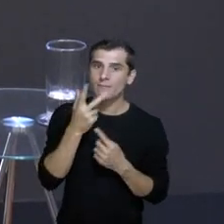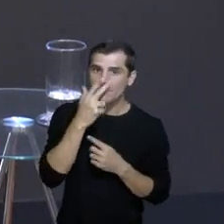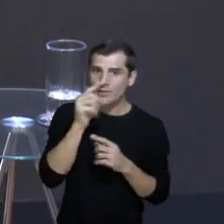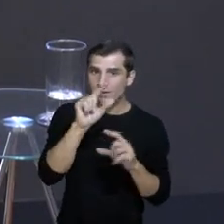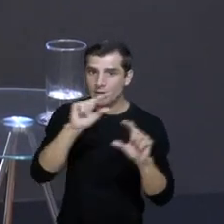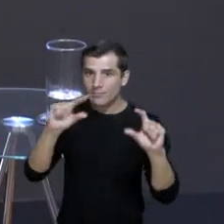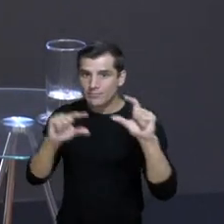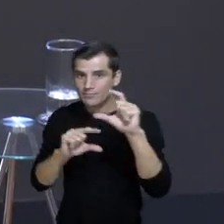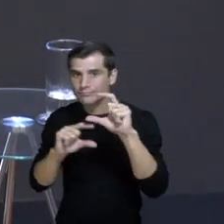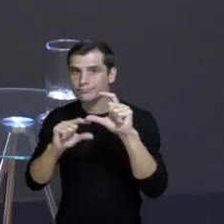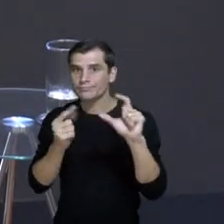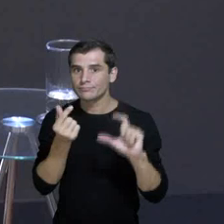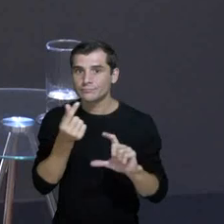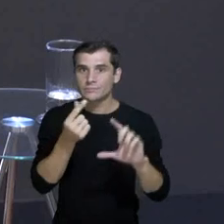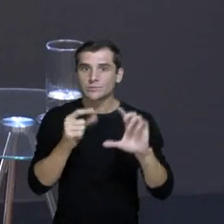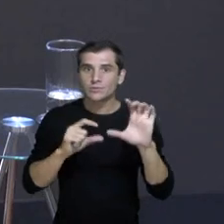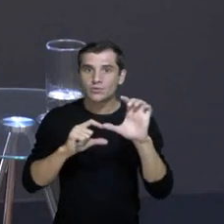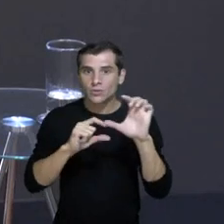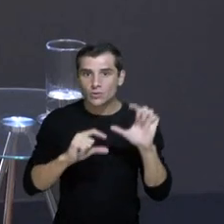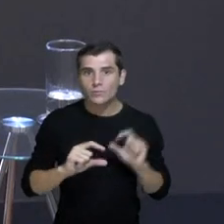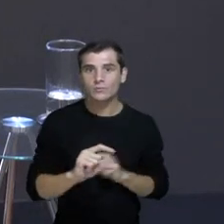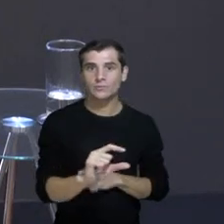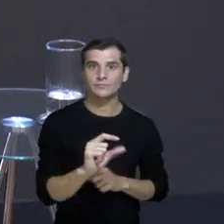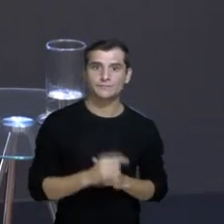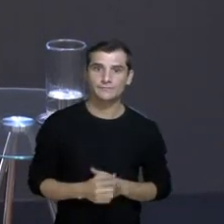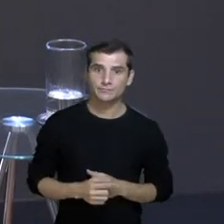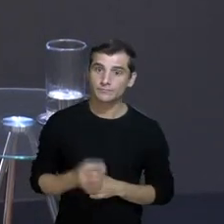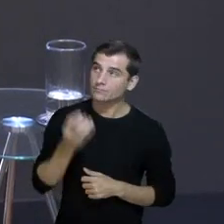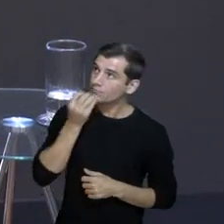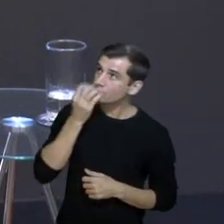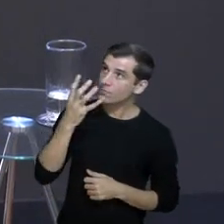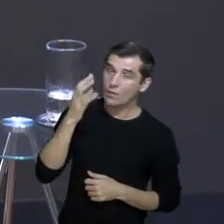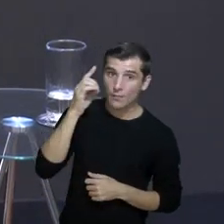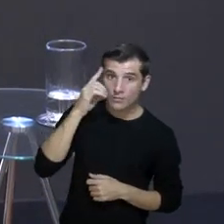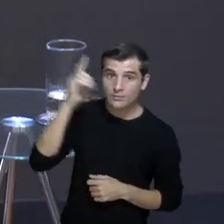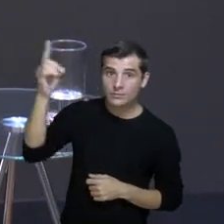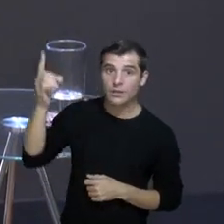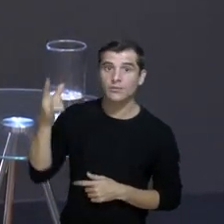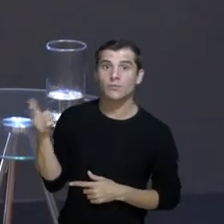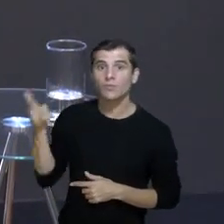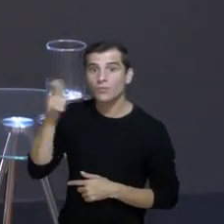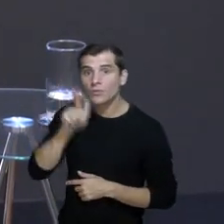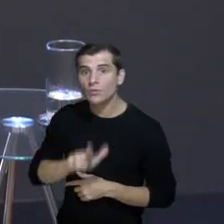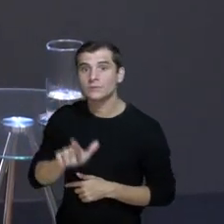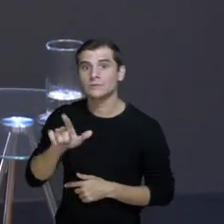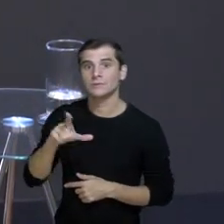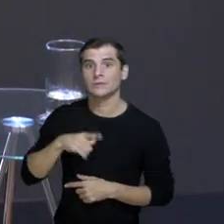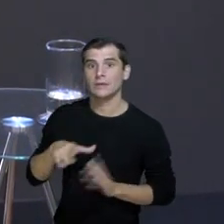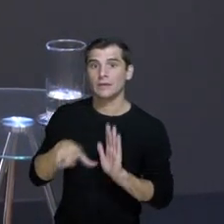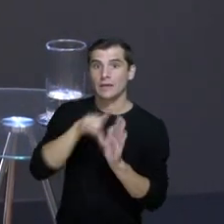todos graças a Deus graas a Deus eu consegui interceptar